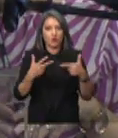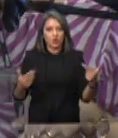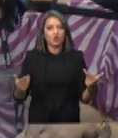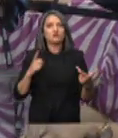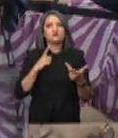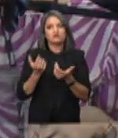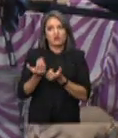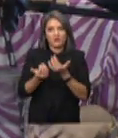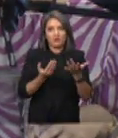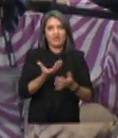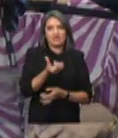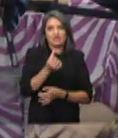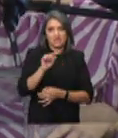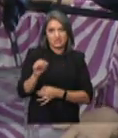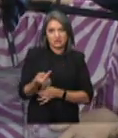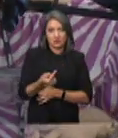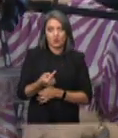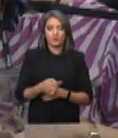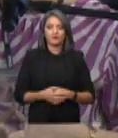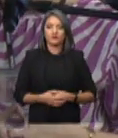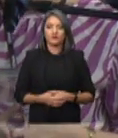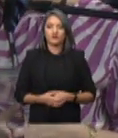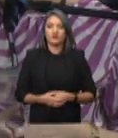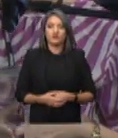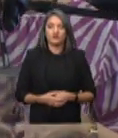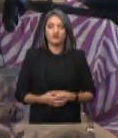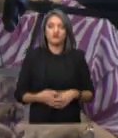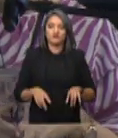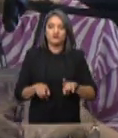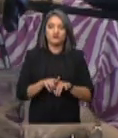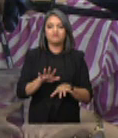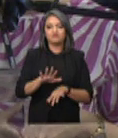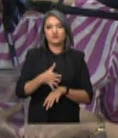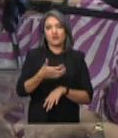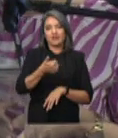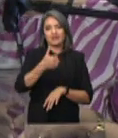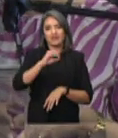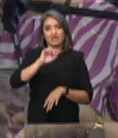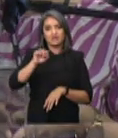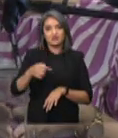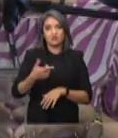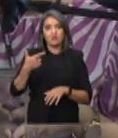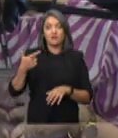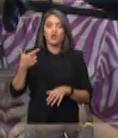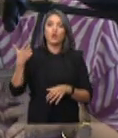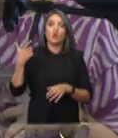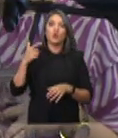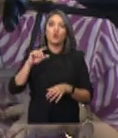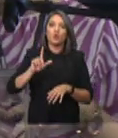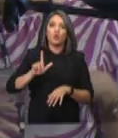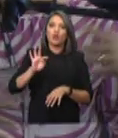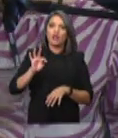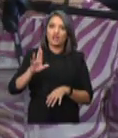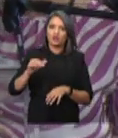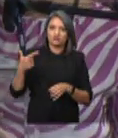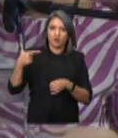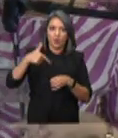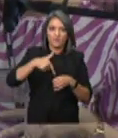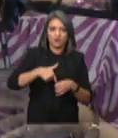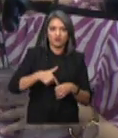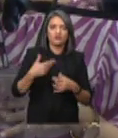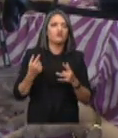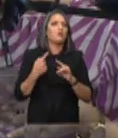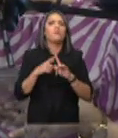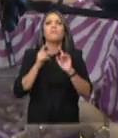proteção e também utilizamos em torno de 10 mil litros de combustível para estar levando a população para atendimento